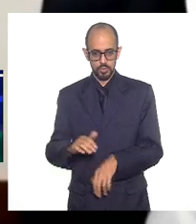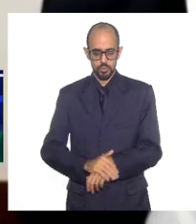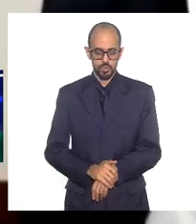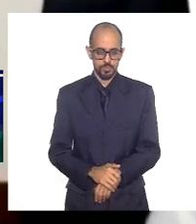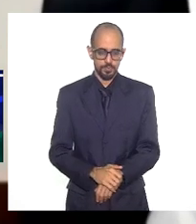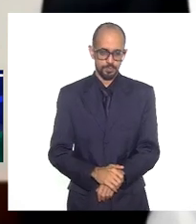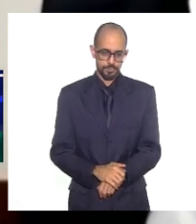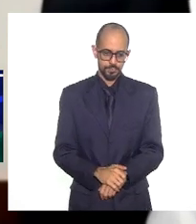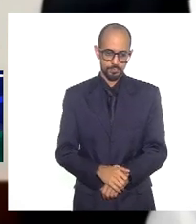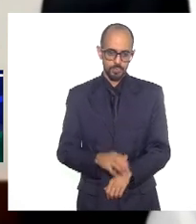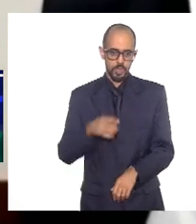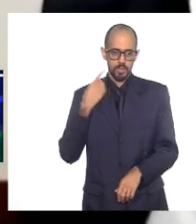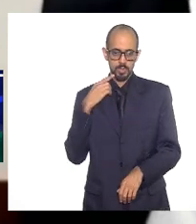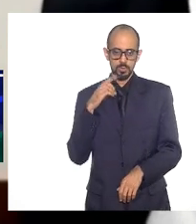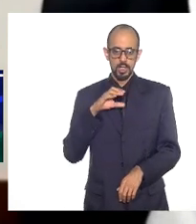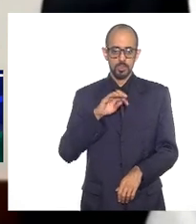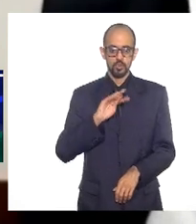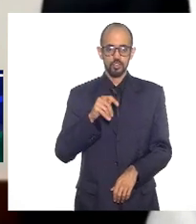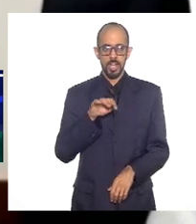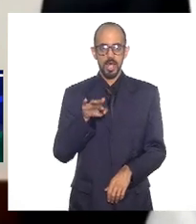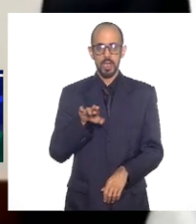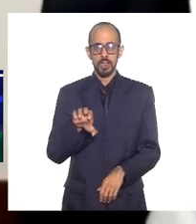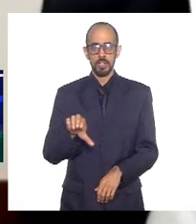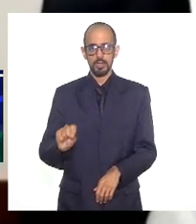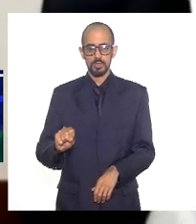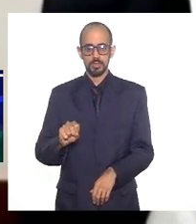Deputado Charles Batista.